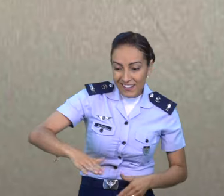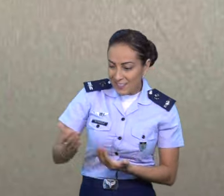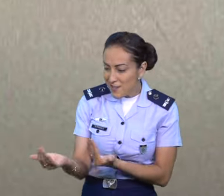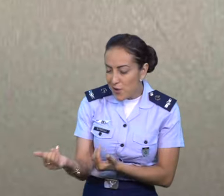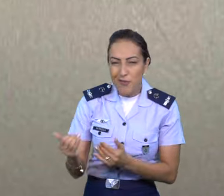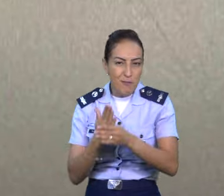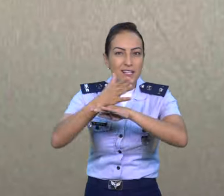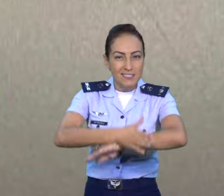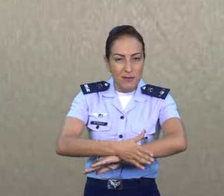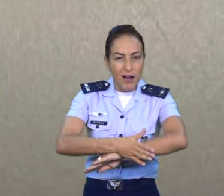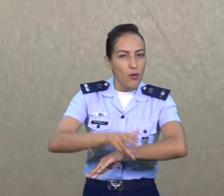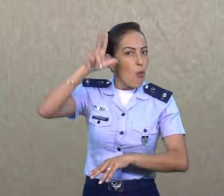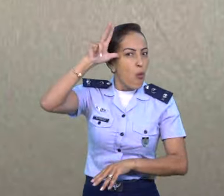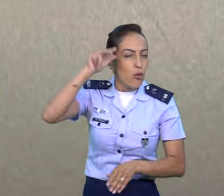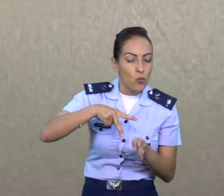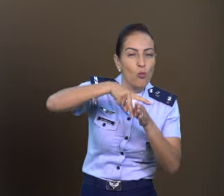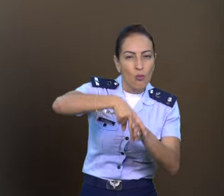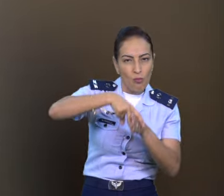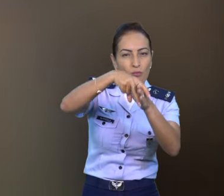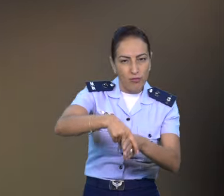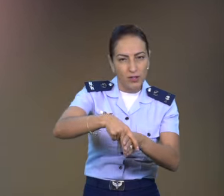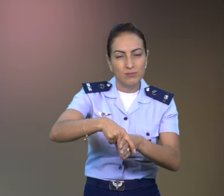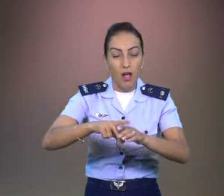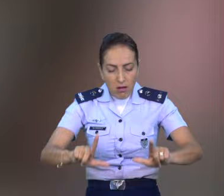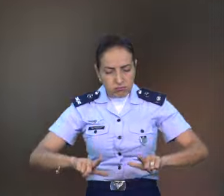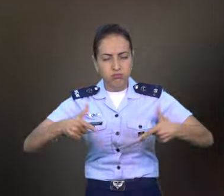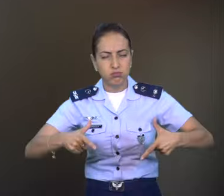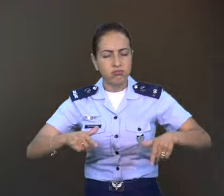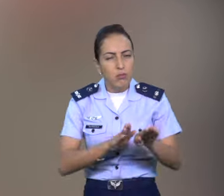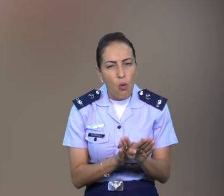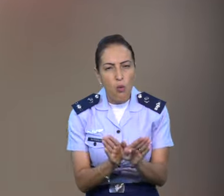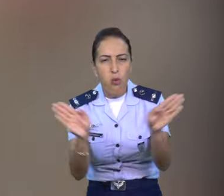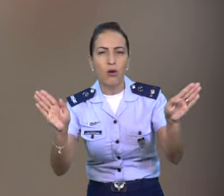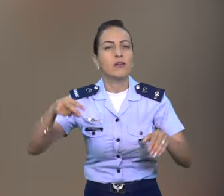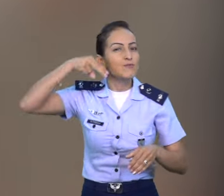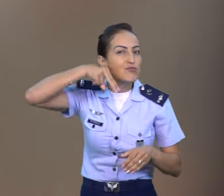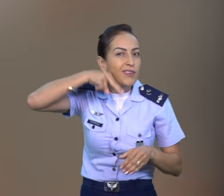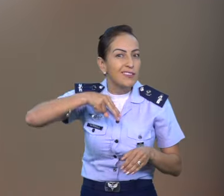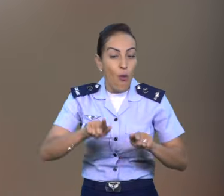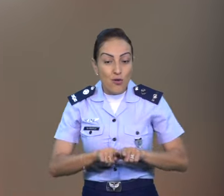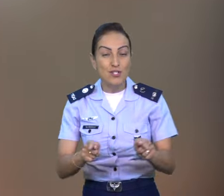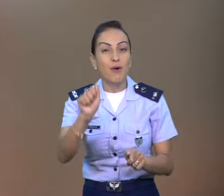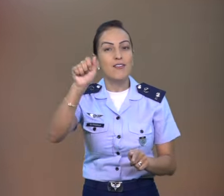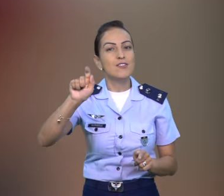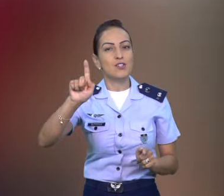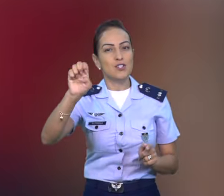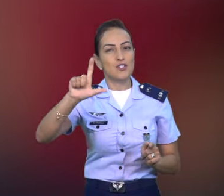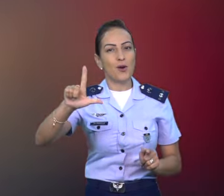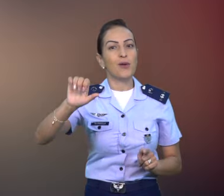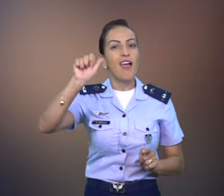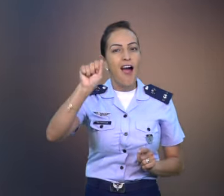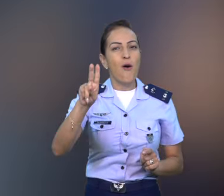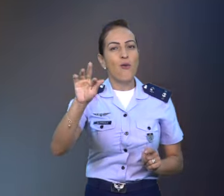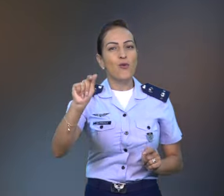adolescentes participaram do evento de ecoterapia. As ações na Base Aérea de Natal contaram com a presença dos gêmeos Ângelo e